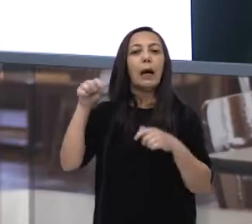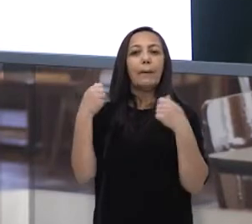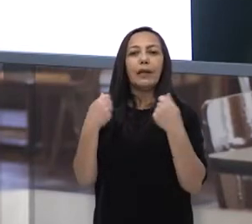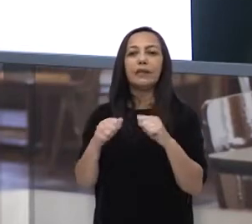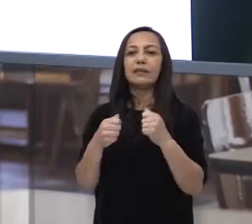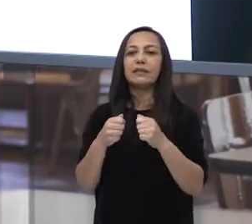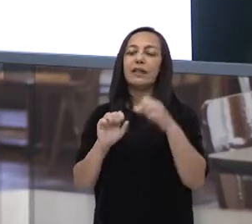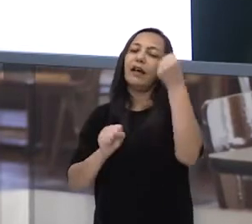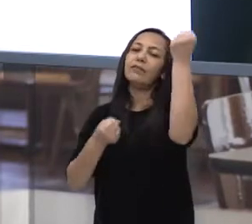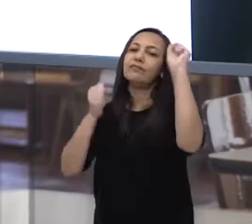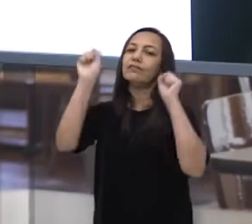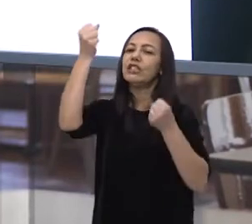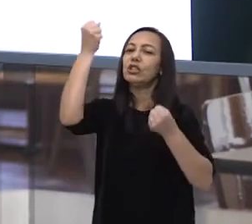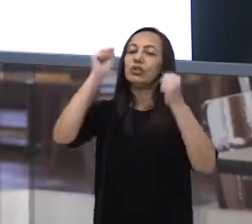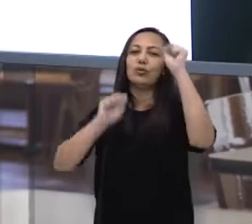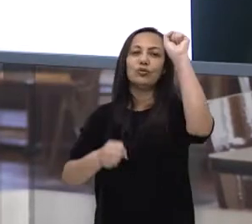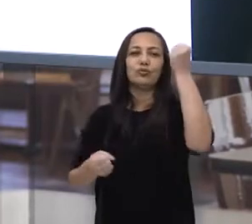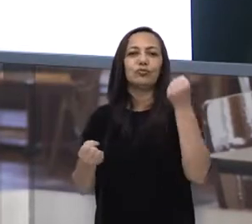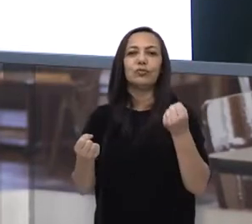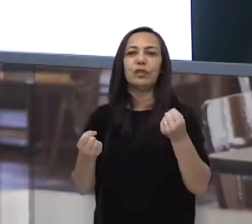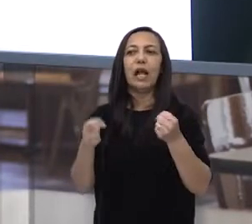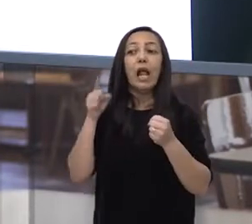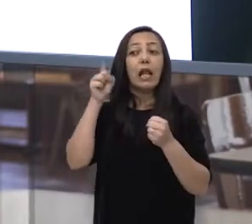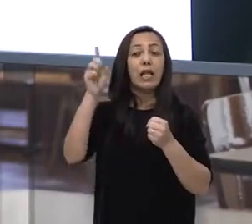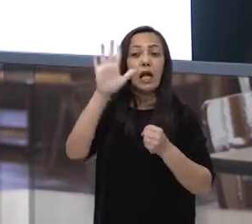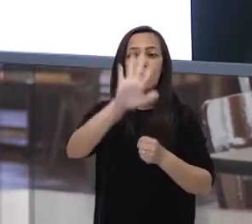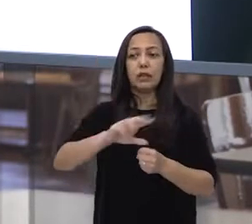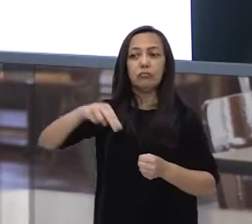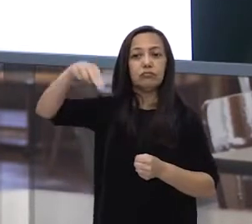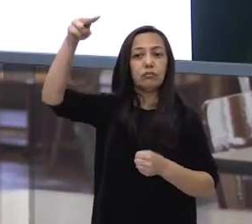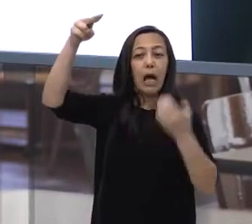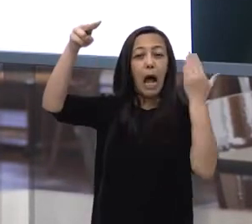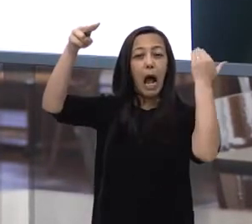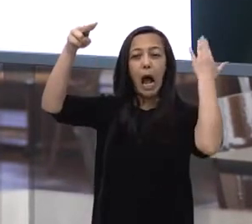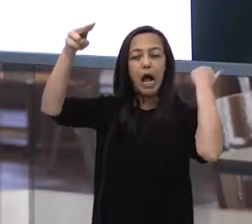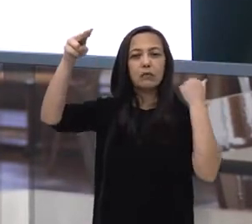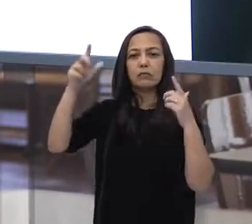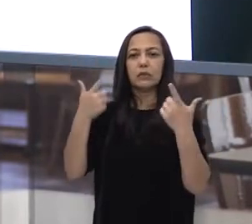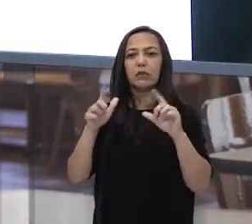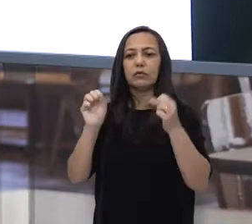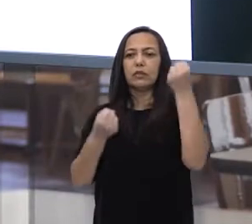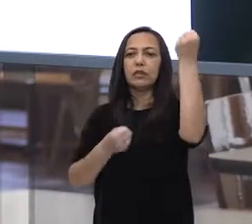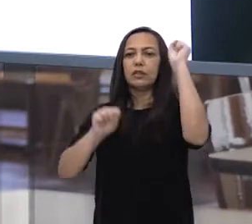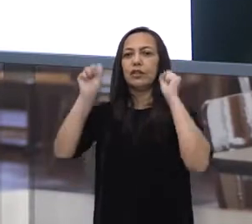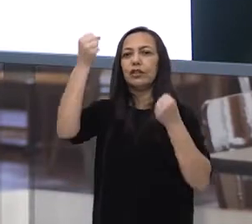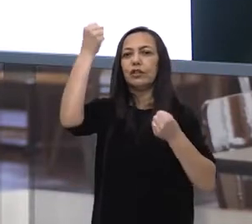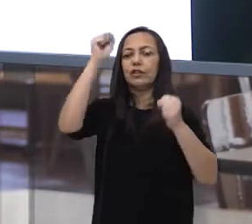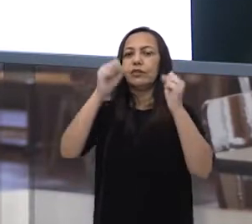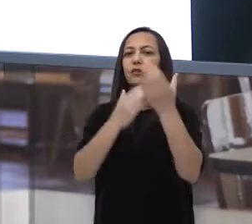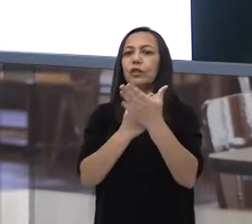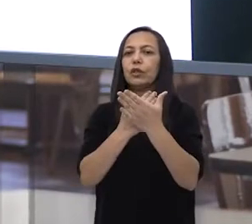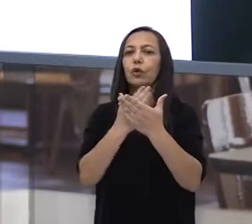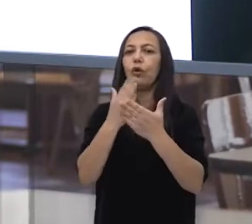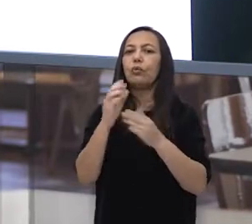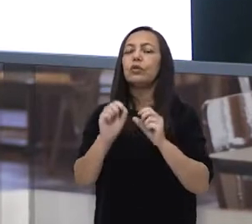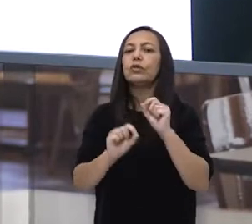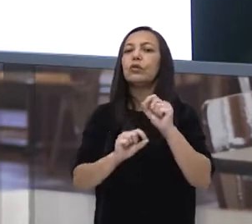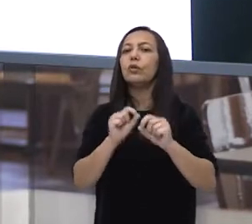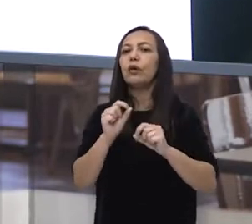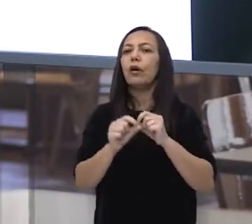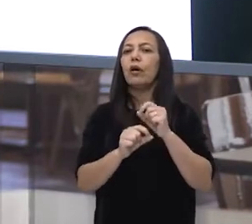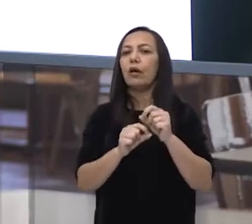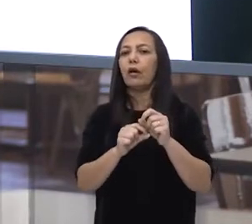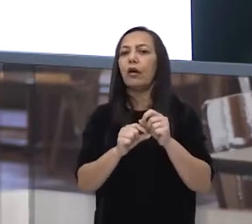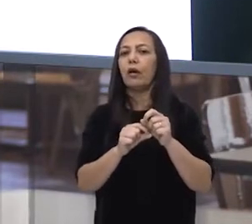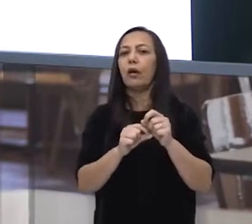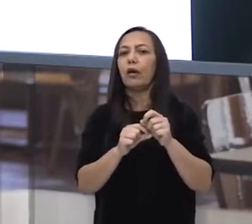de atividade econômica, não existia indústria. Foi quando surgiram os polos industriais. Vamos aí os petroquímicos,